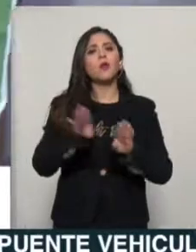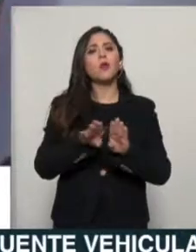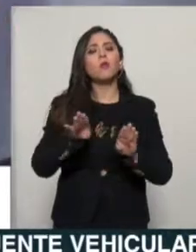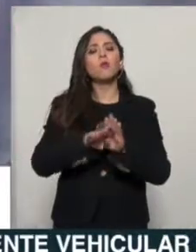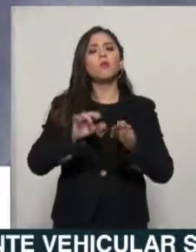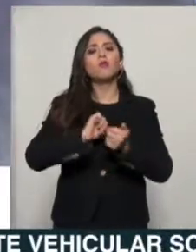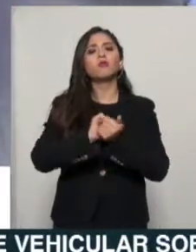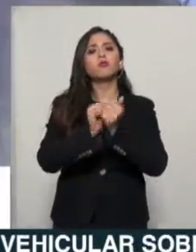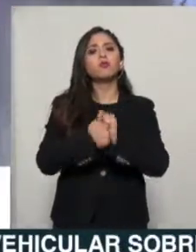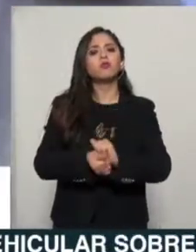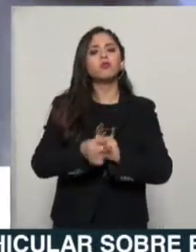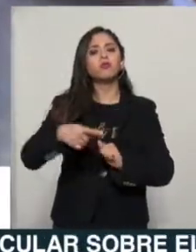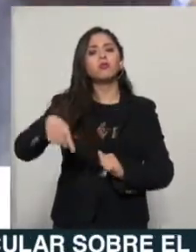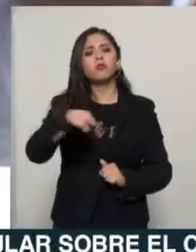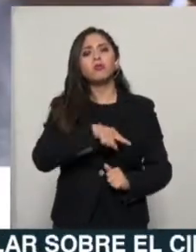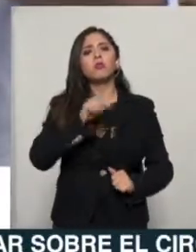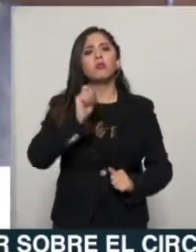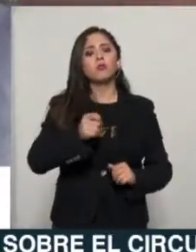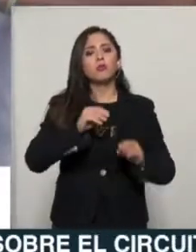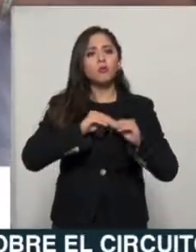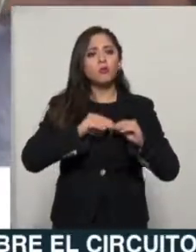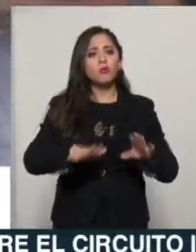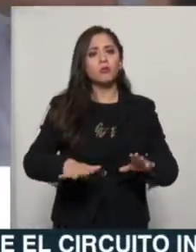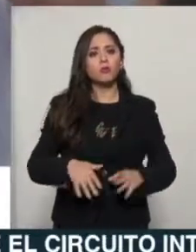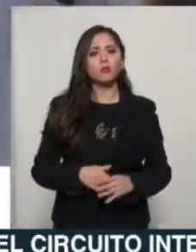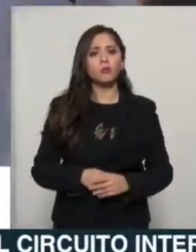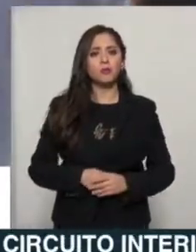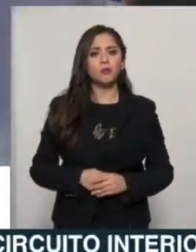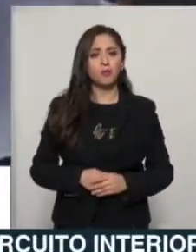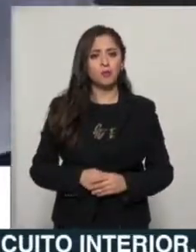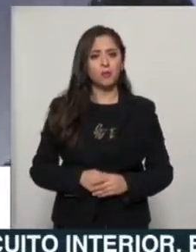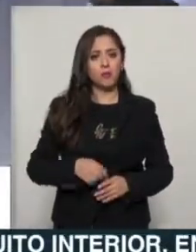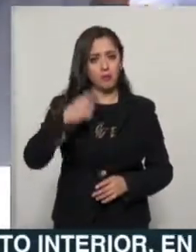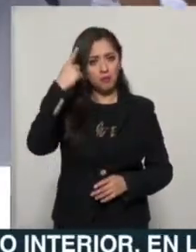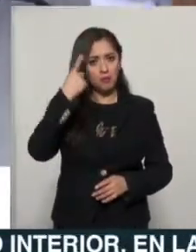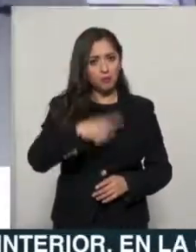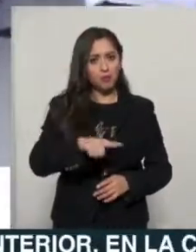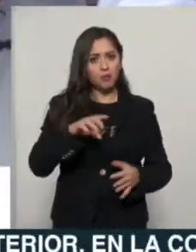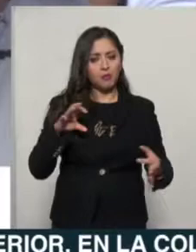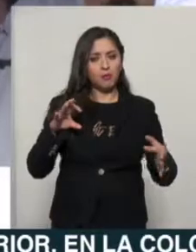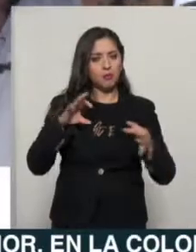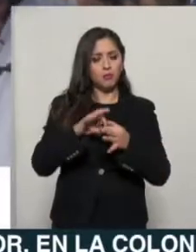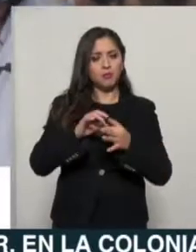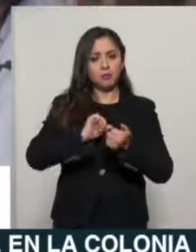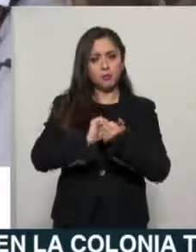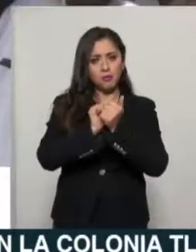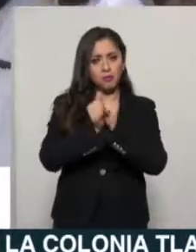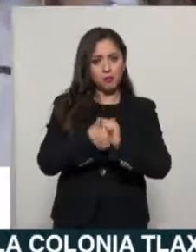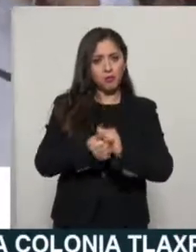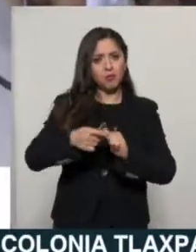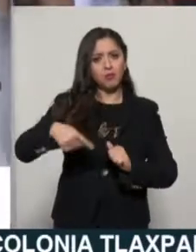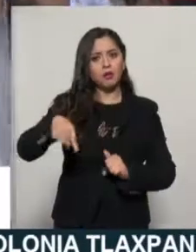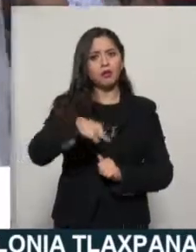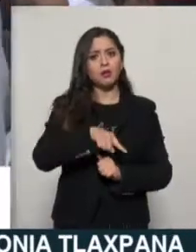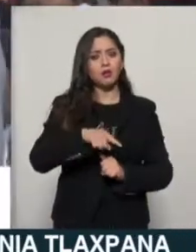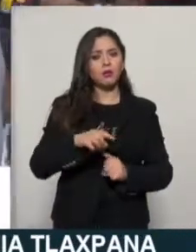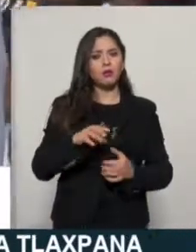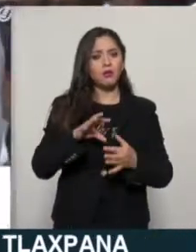do Carlos Slim, que é um programa exemplar para todos, o programa